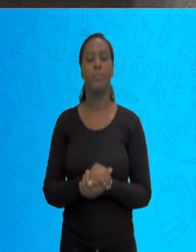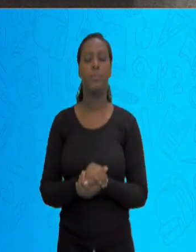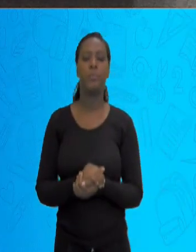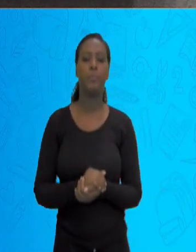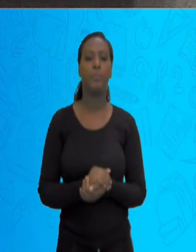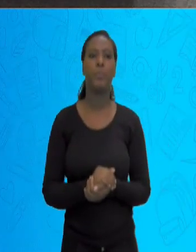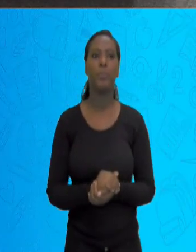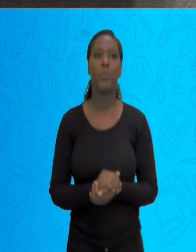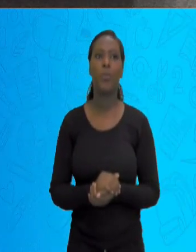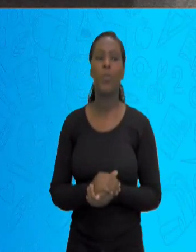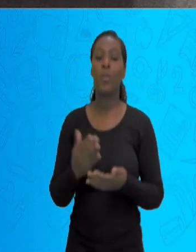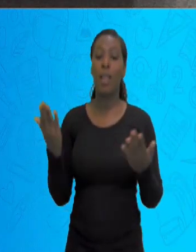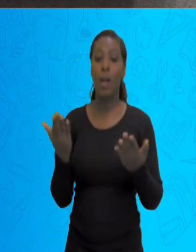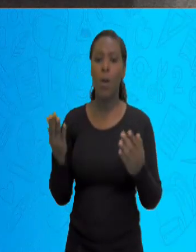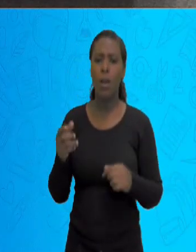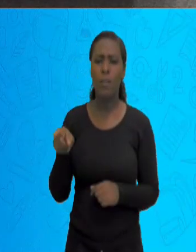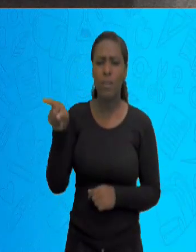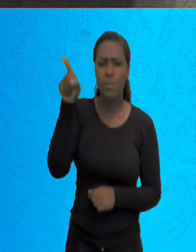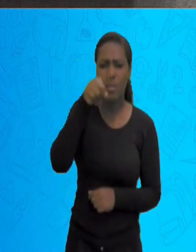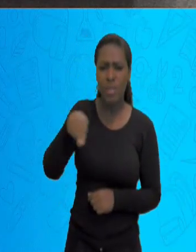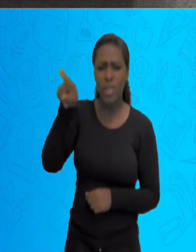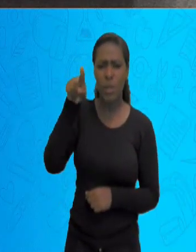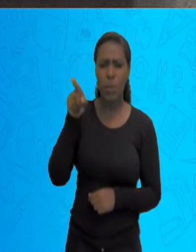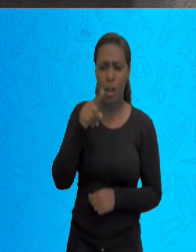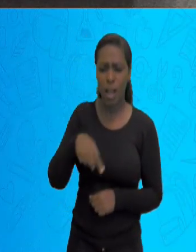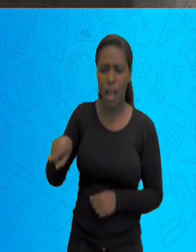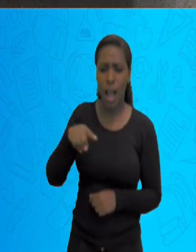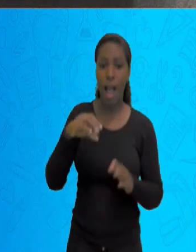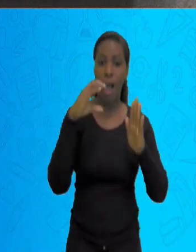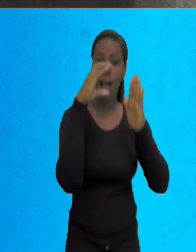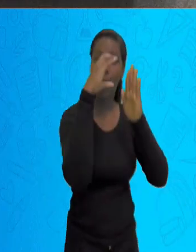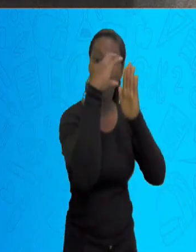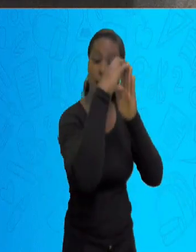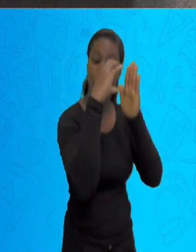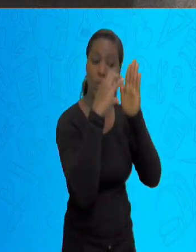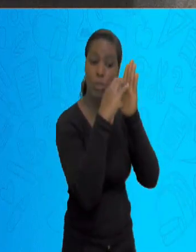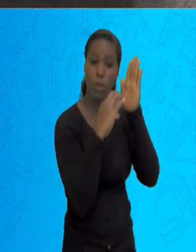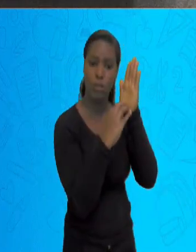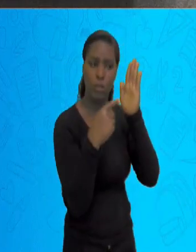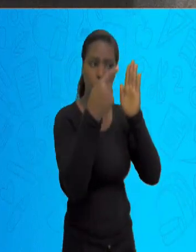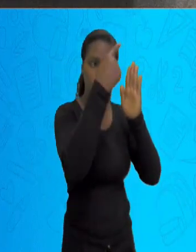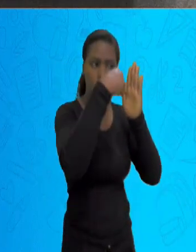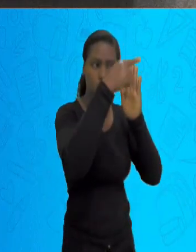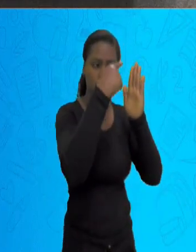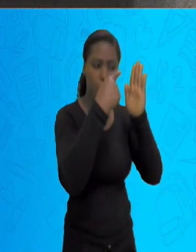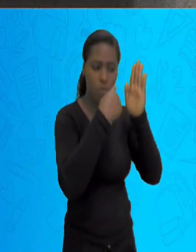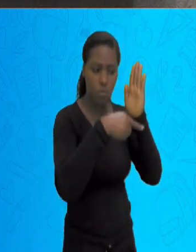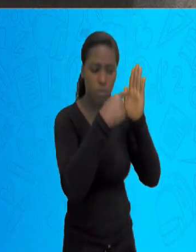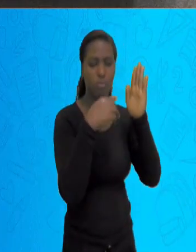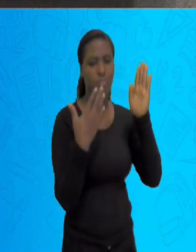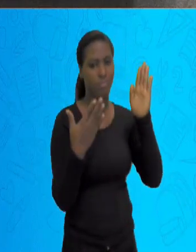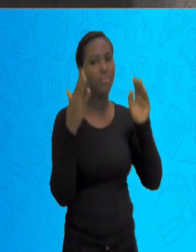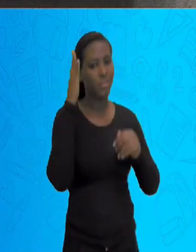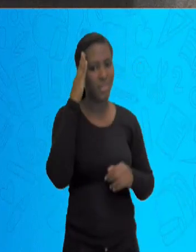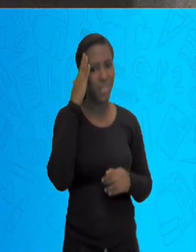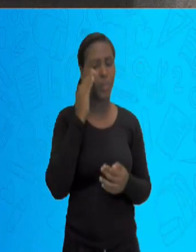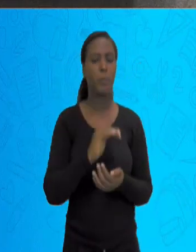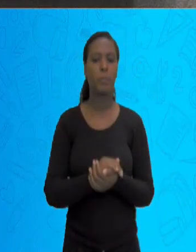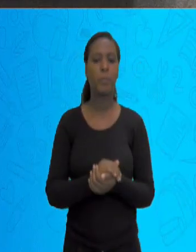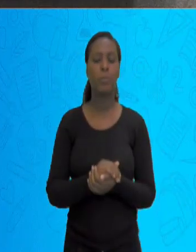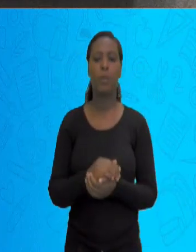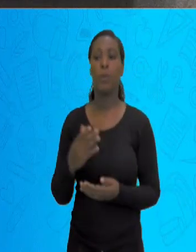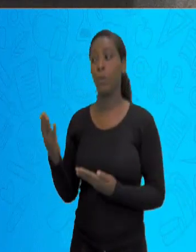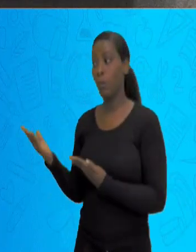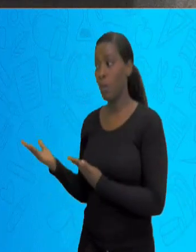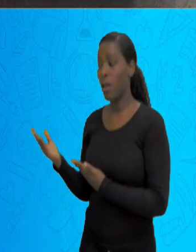Circulando as estrofes do poema. Vamos então estabelecer aqui as estrofes. Já que ele é um poema, ele apresenta